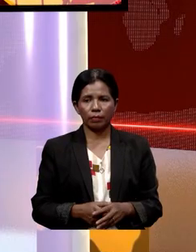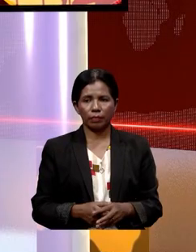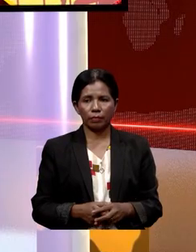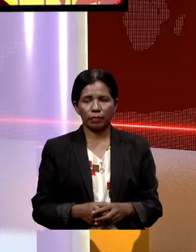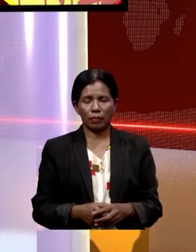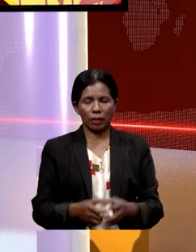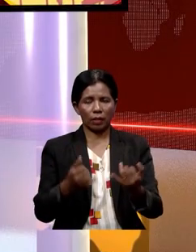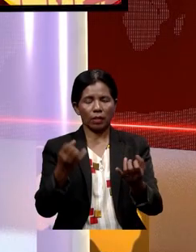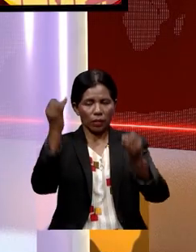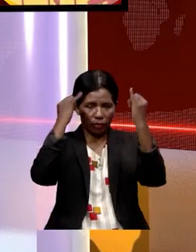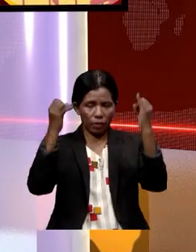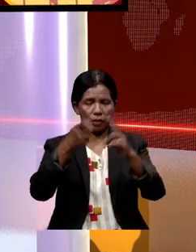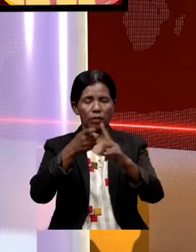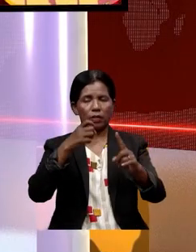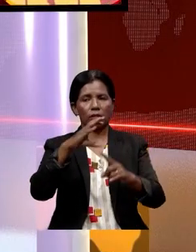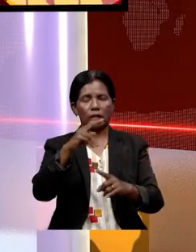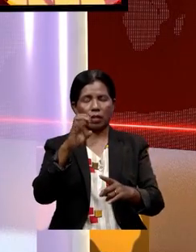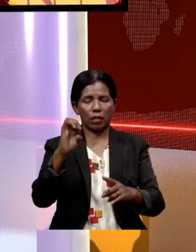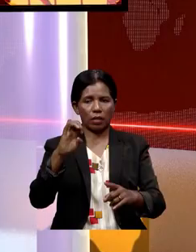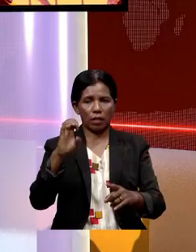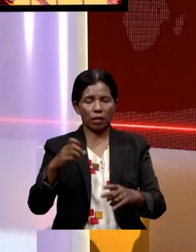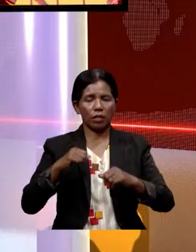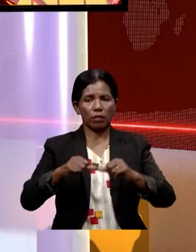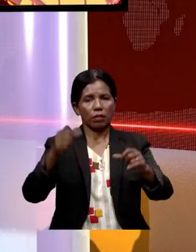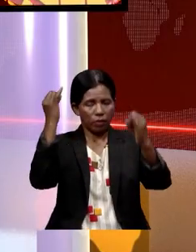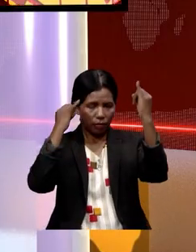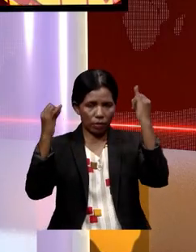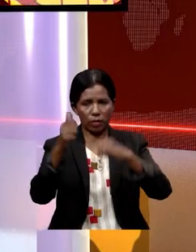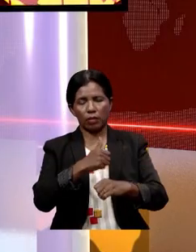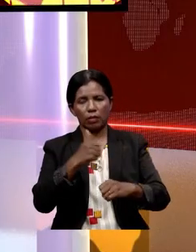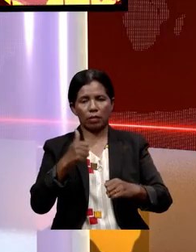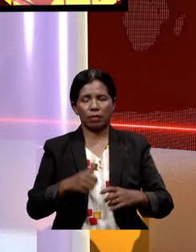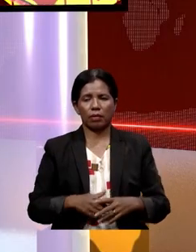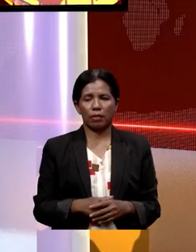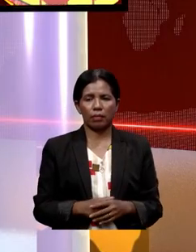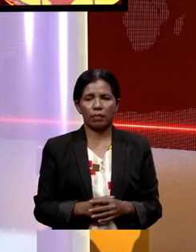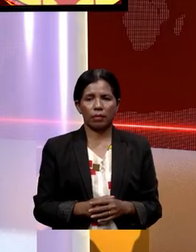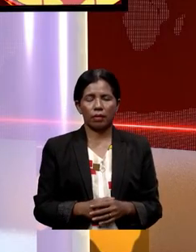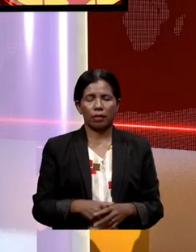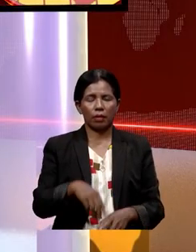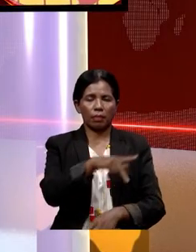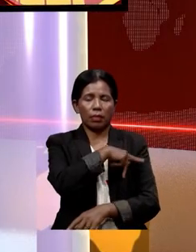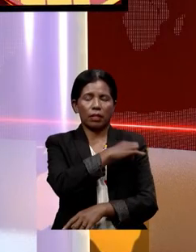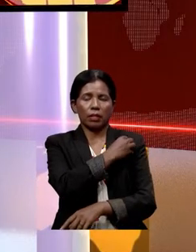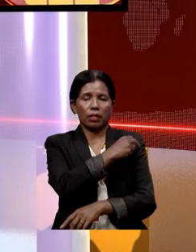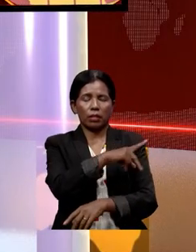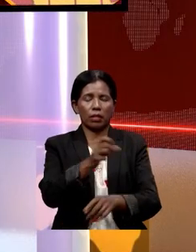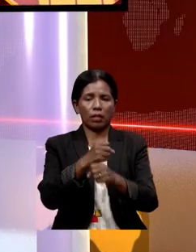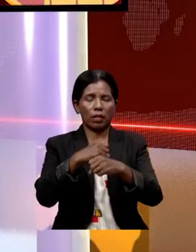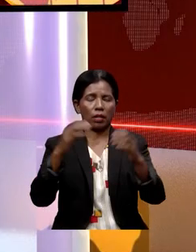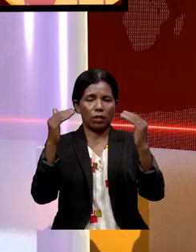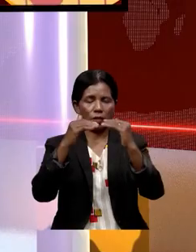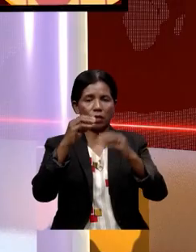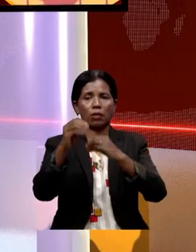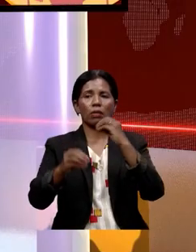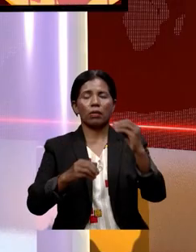E de nem aqui infomercial o CNE e te continua o infomercial selo. Play Internacional realiza conferência imprensa com